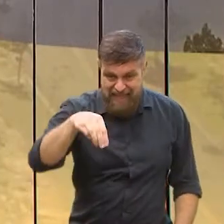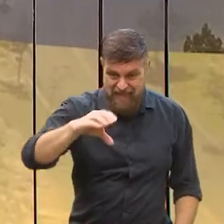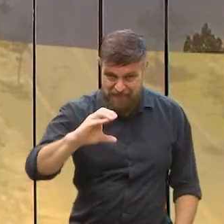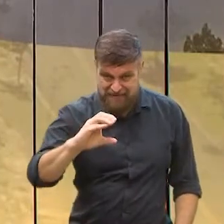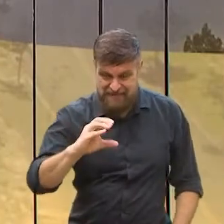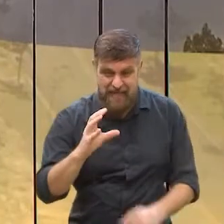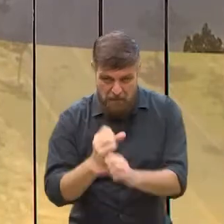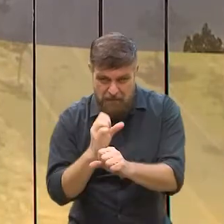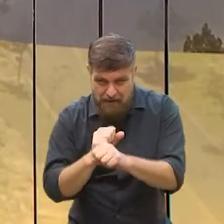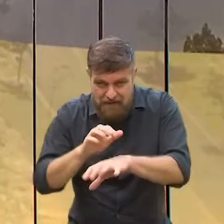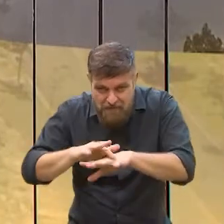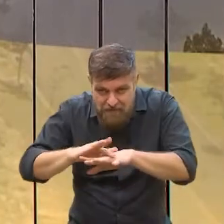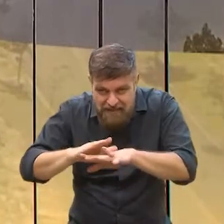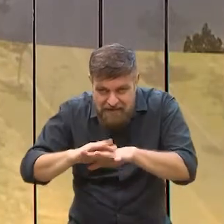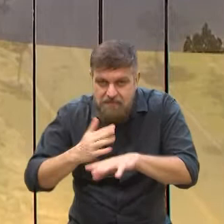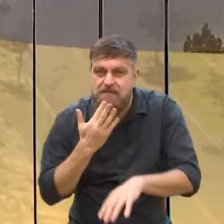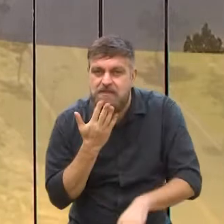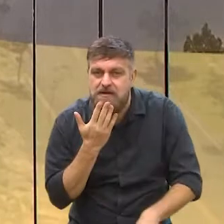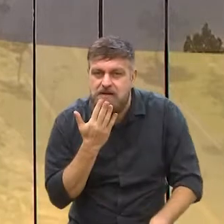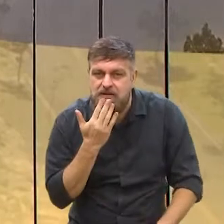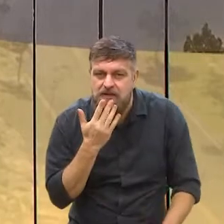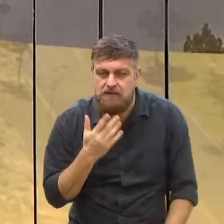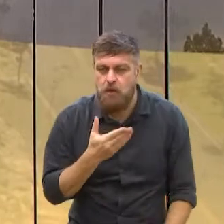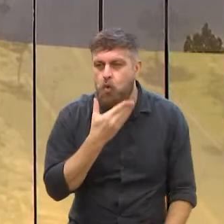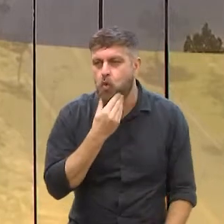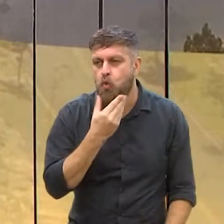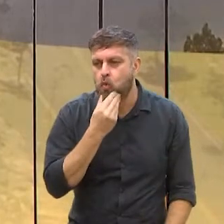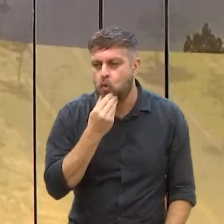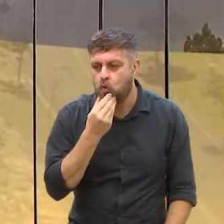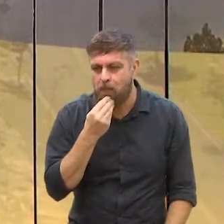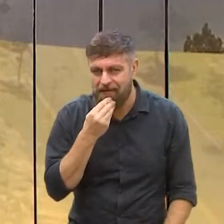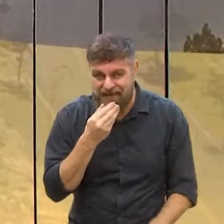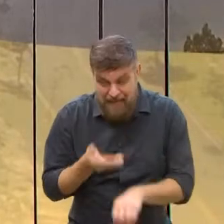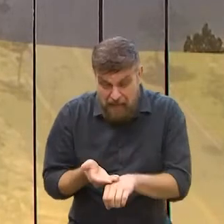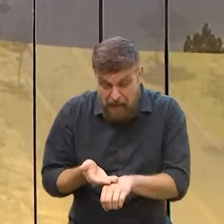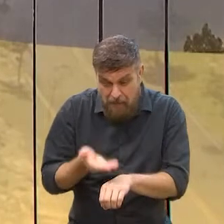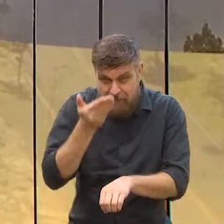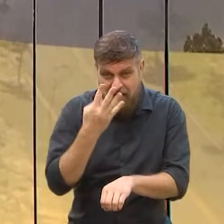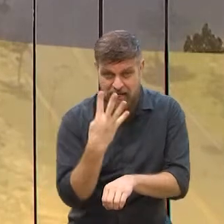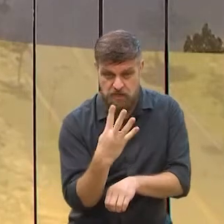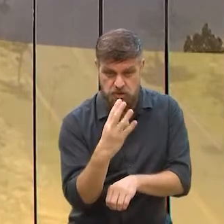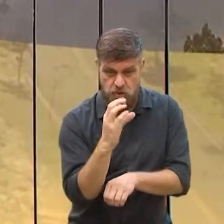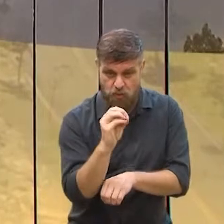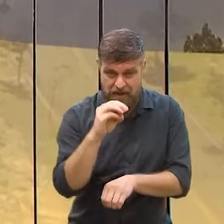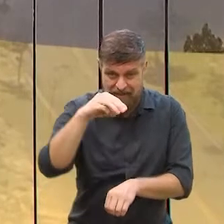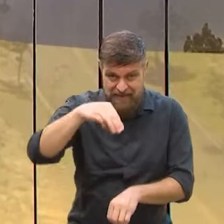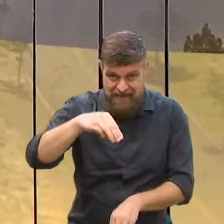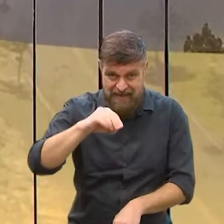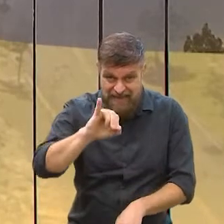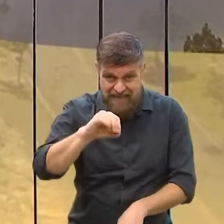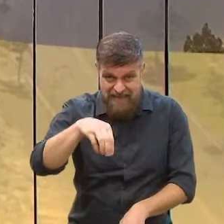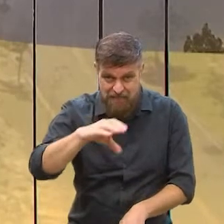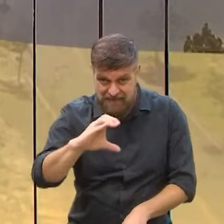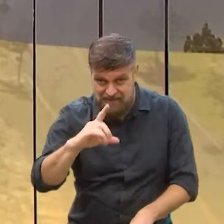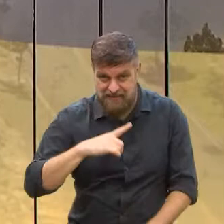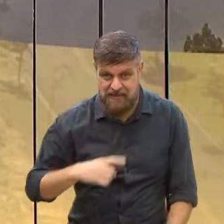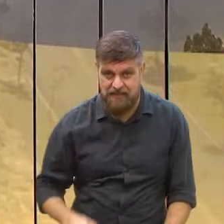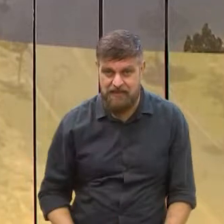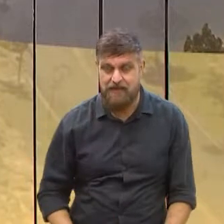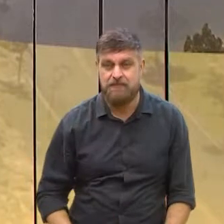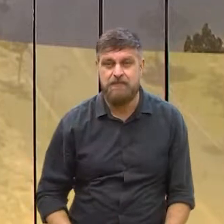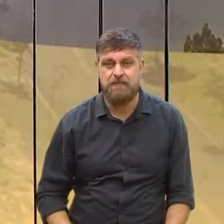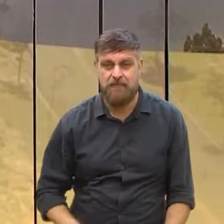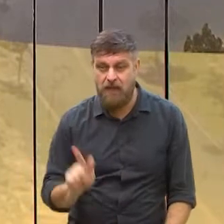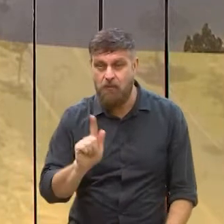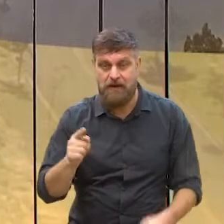obesidade, um homem com um pouco mais de 40 de IMC, que é a obesidade grau 3, ele tem expectativa